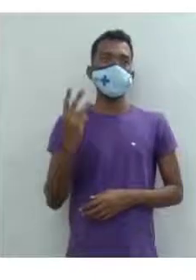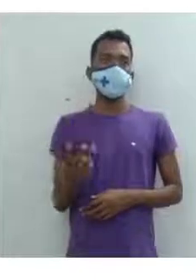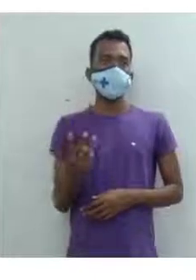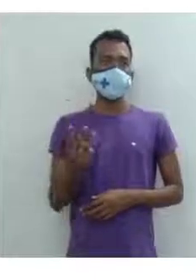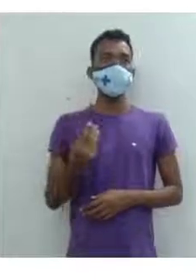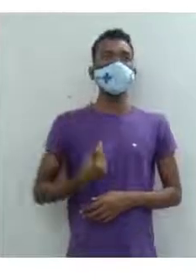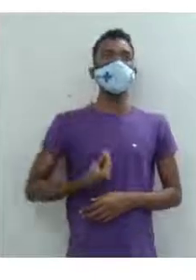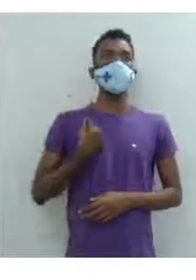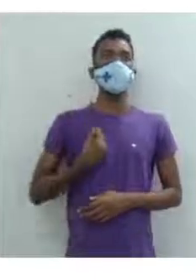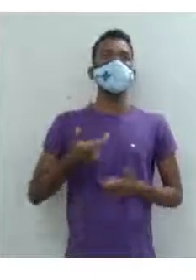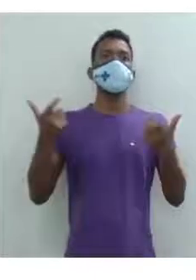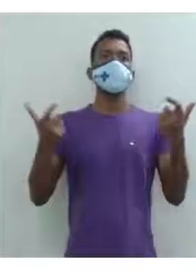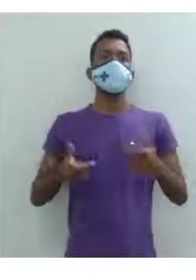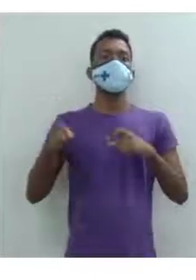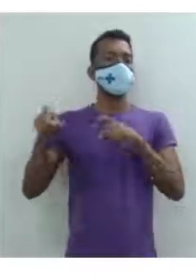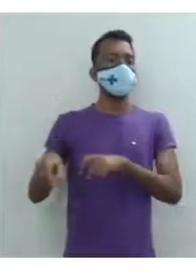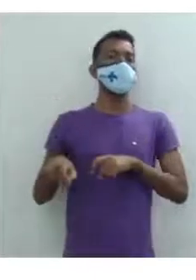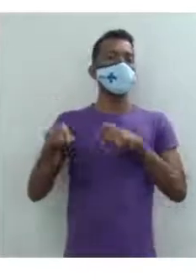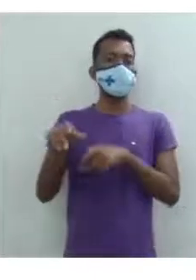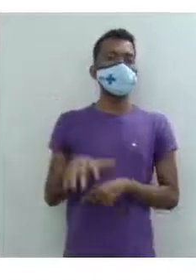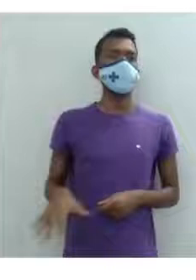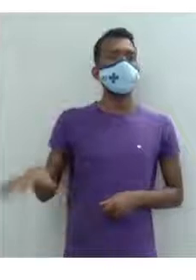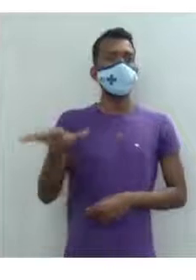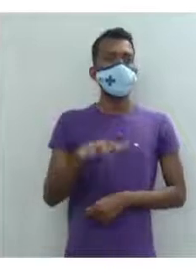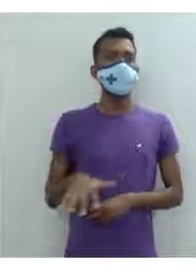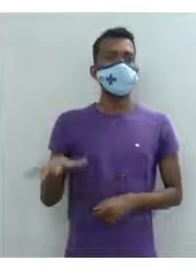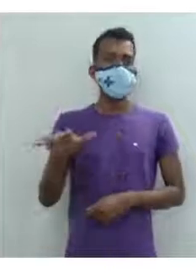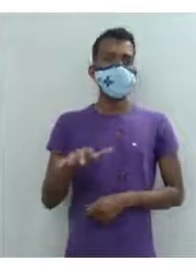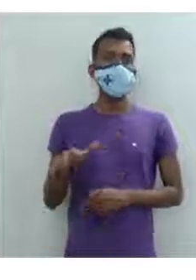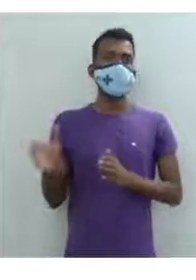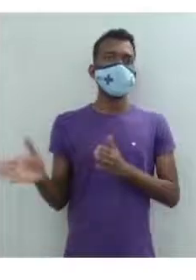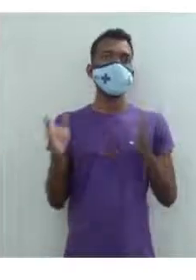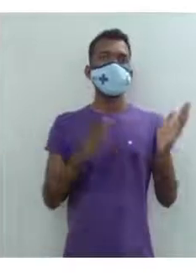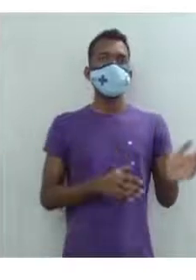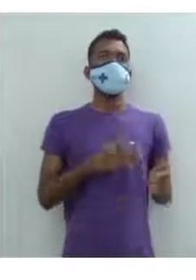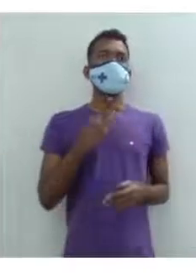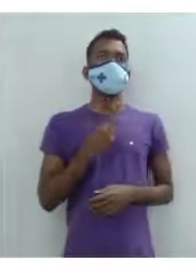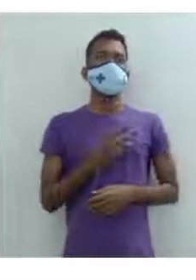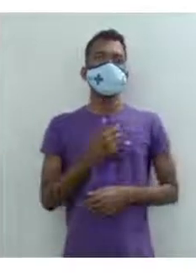502.783 vivem na zona rural e